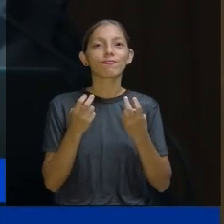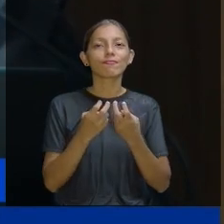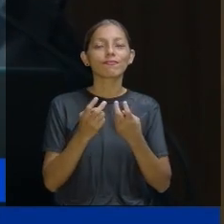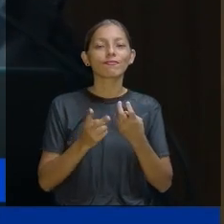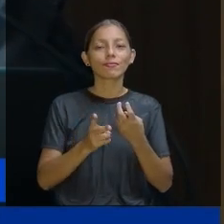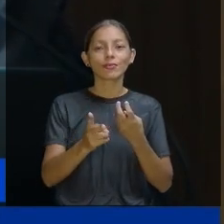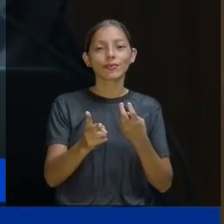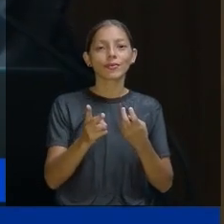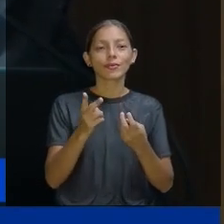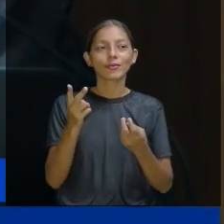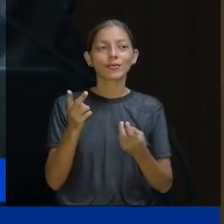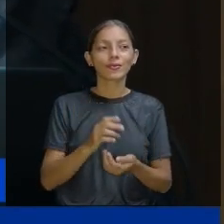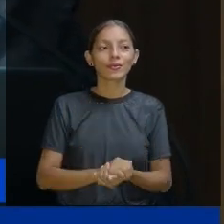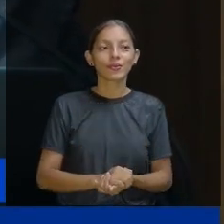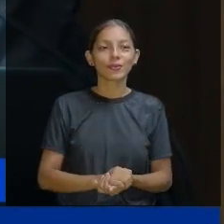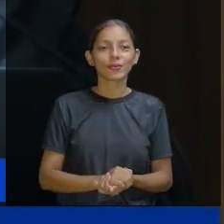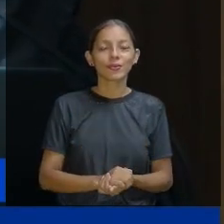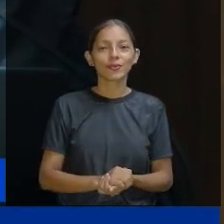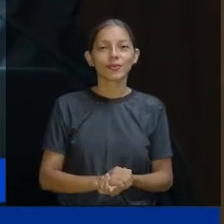sessão administrativa.